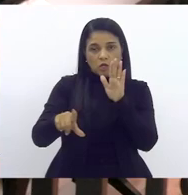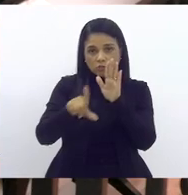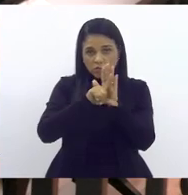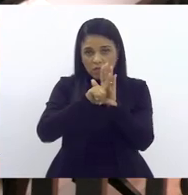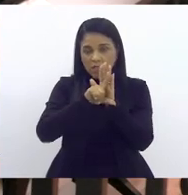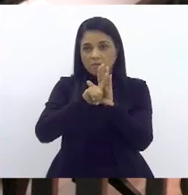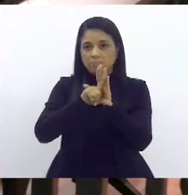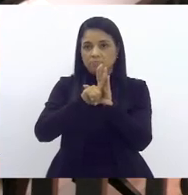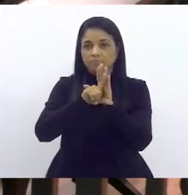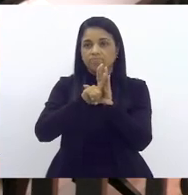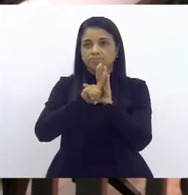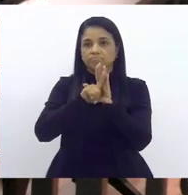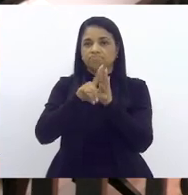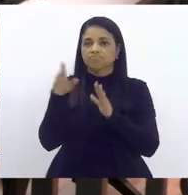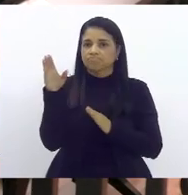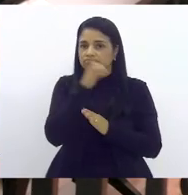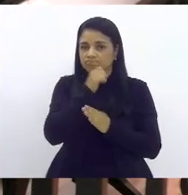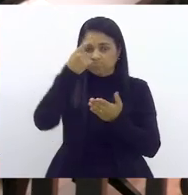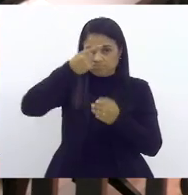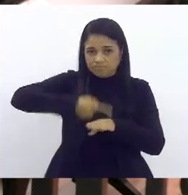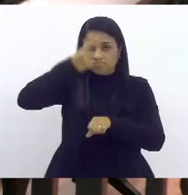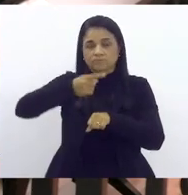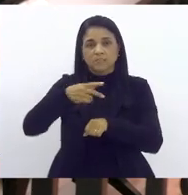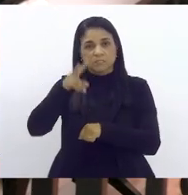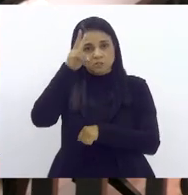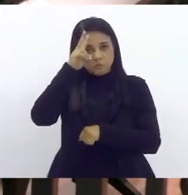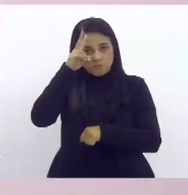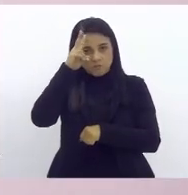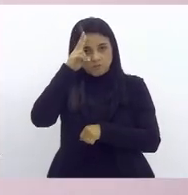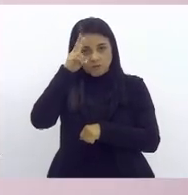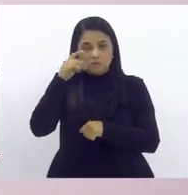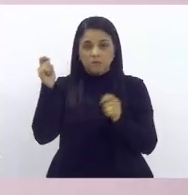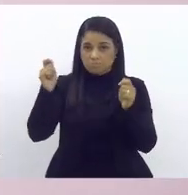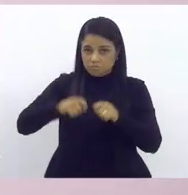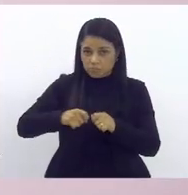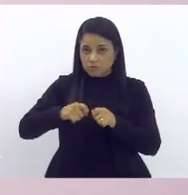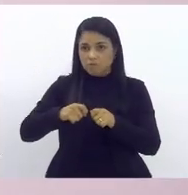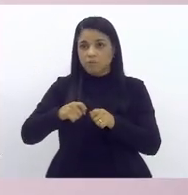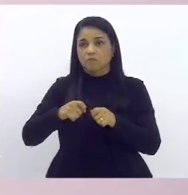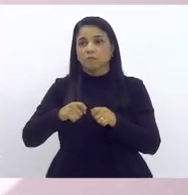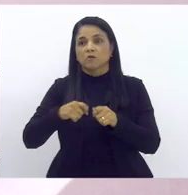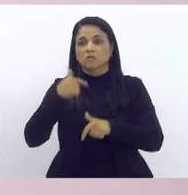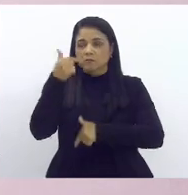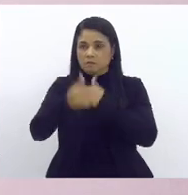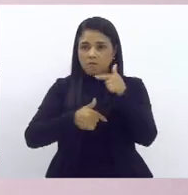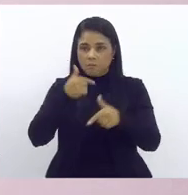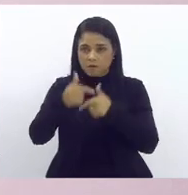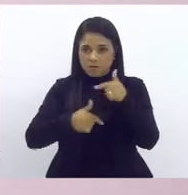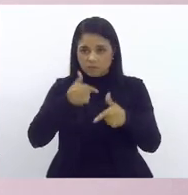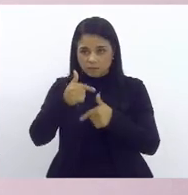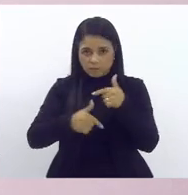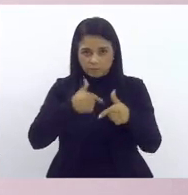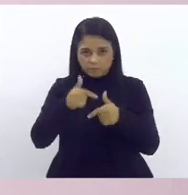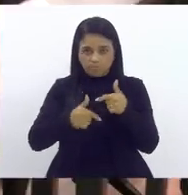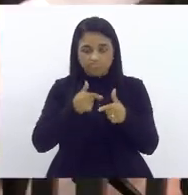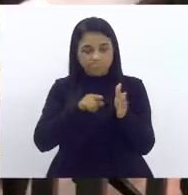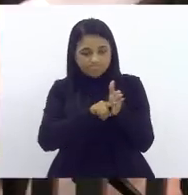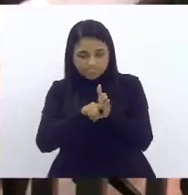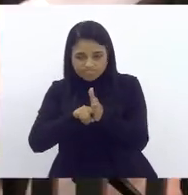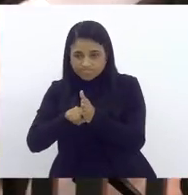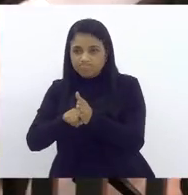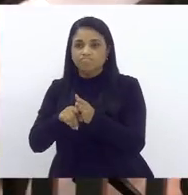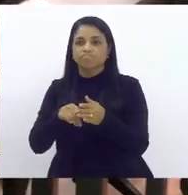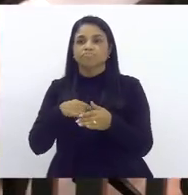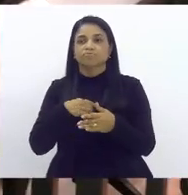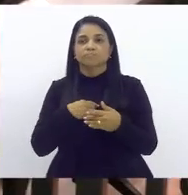lei aqui, imediatamente, na segunda-feira, sobre isso, se isso for possível. Então, a gente já está trabalhando aqui em cima disso. Eu